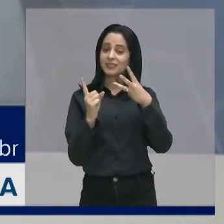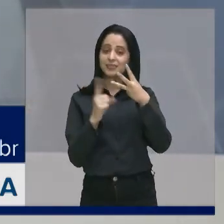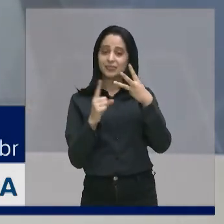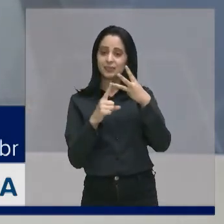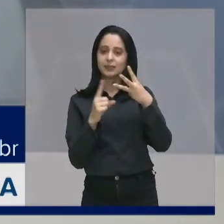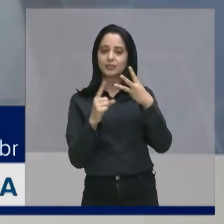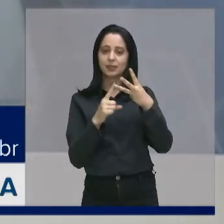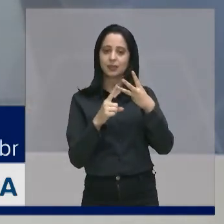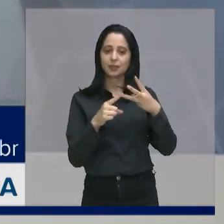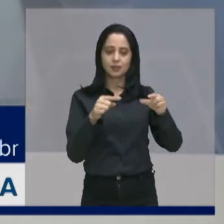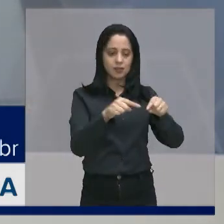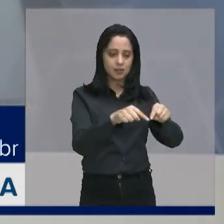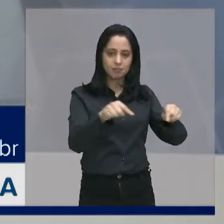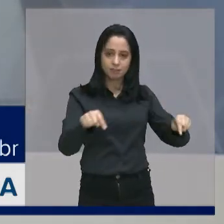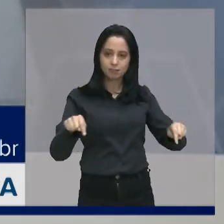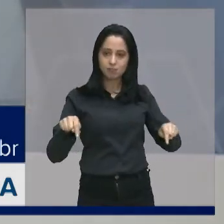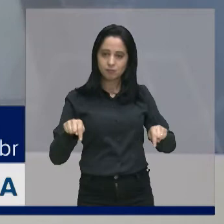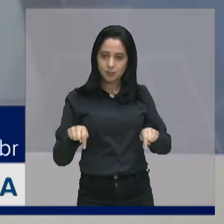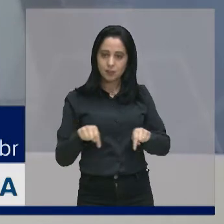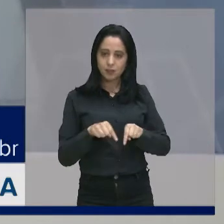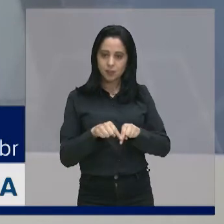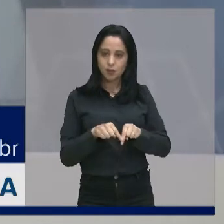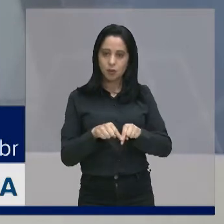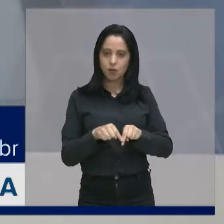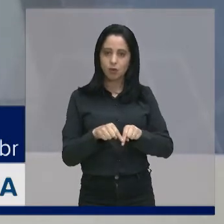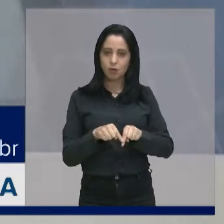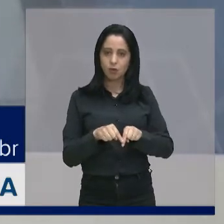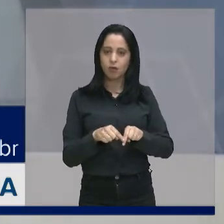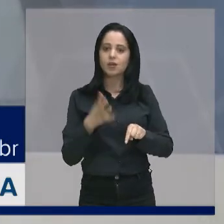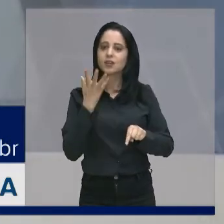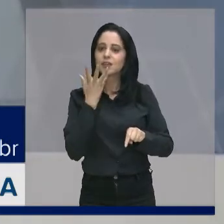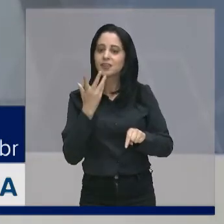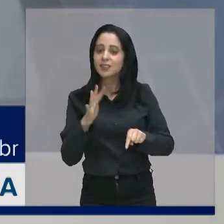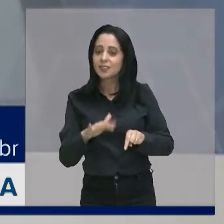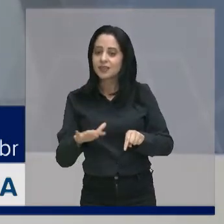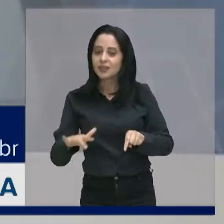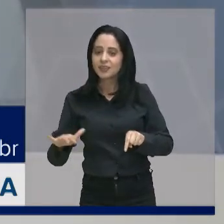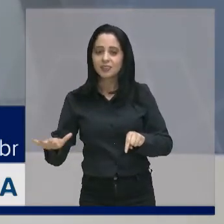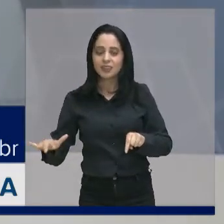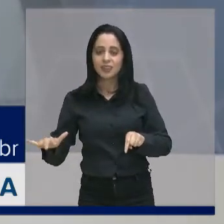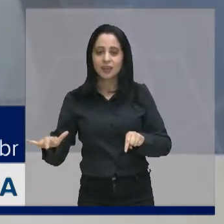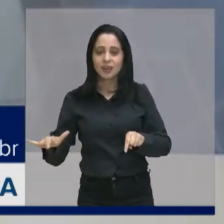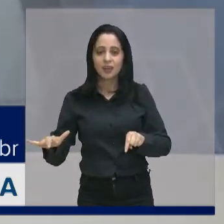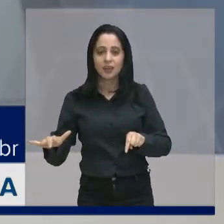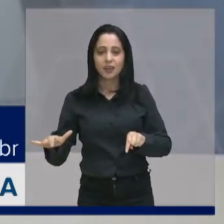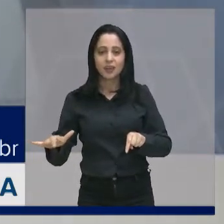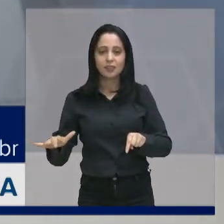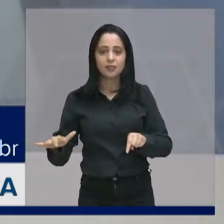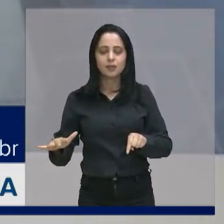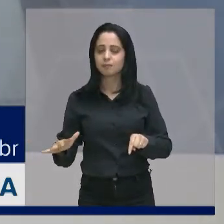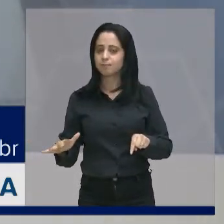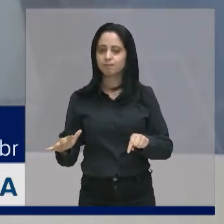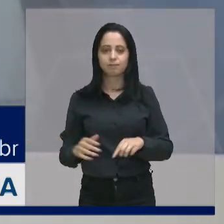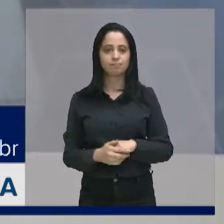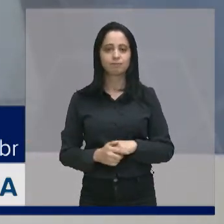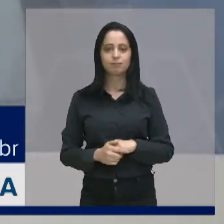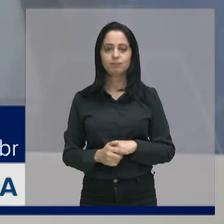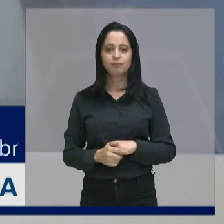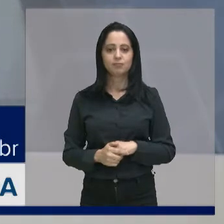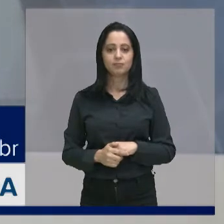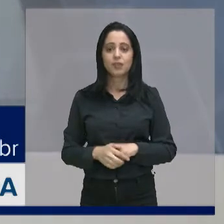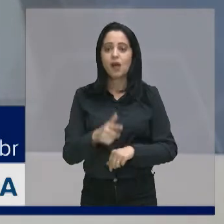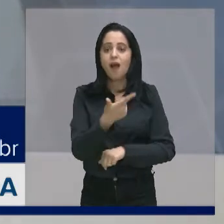Tem cidade que sabe, entende, conhece como é a educação infantil, que não existe